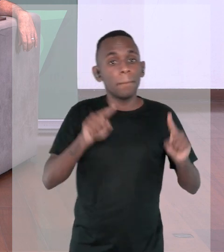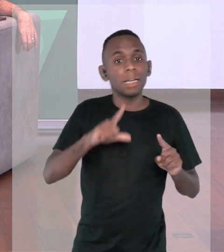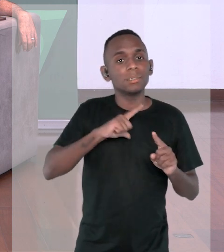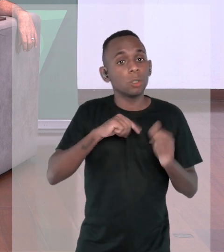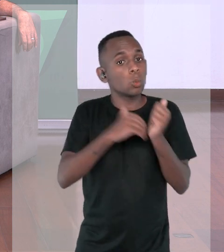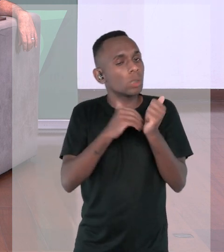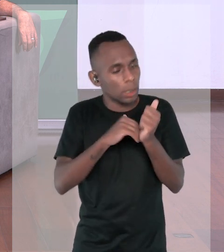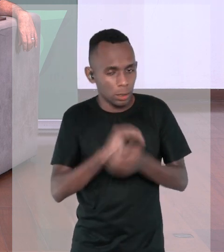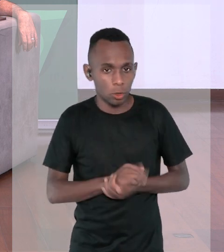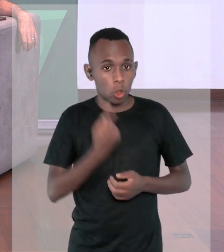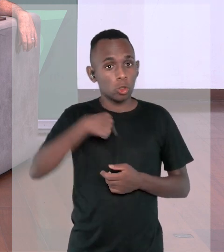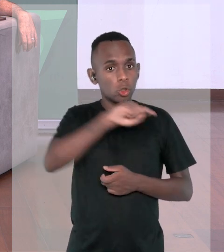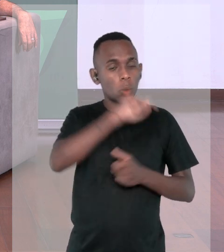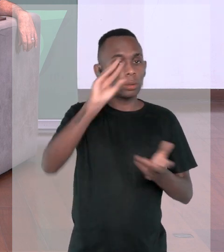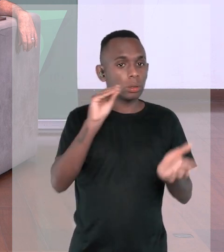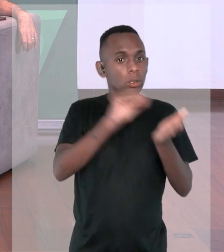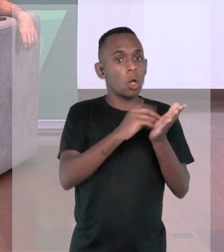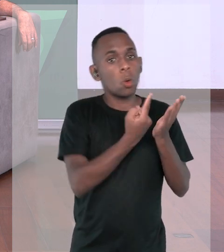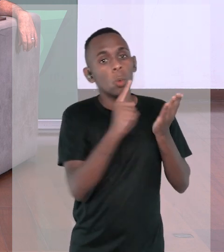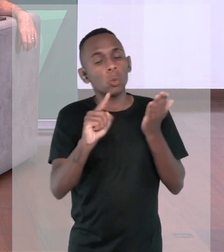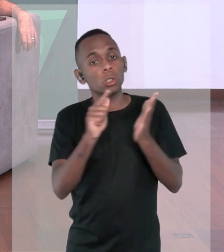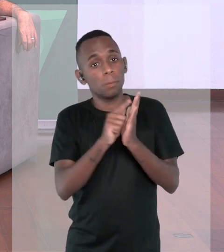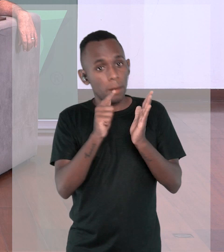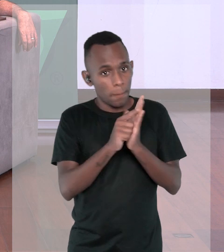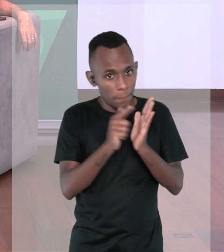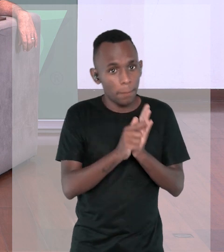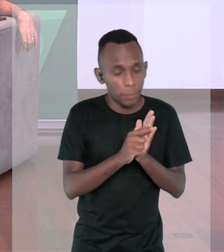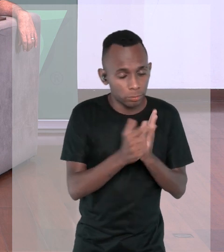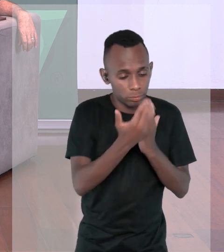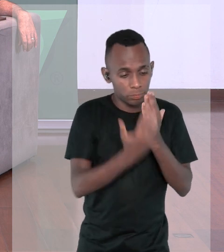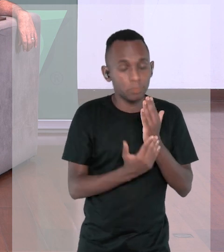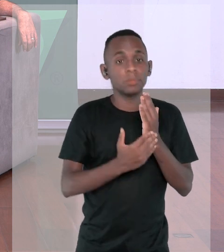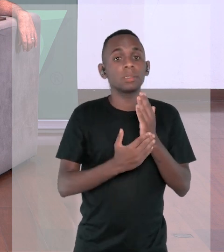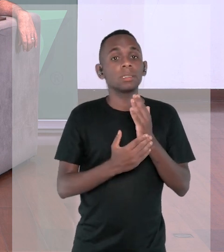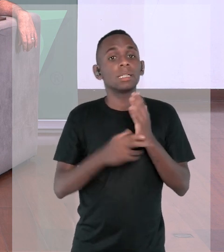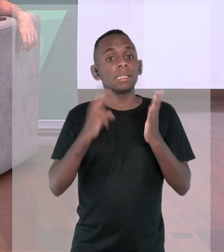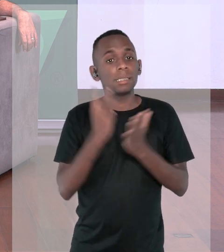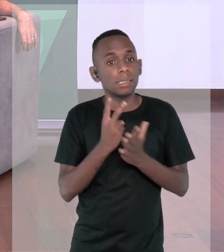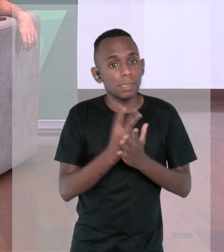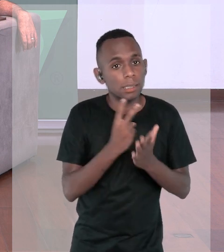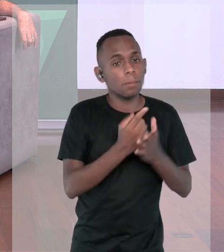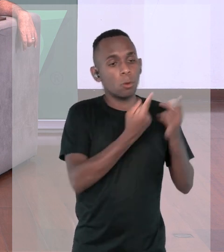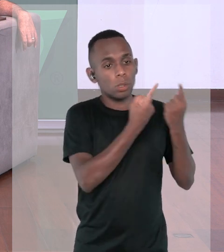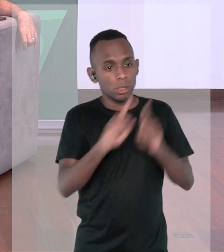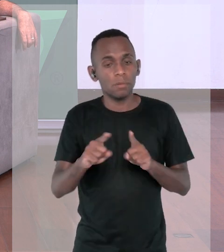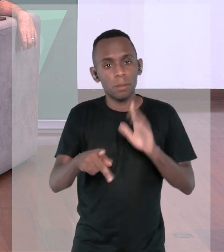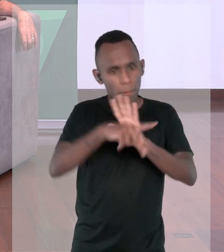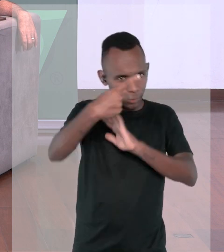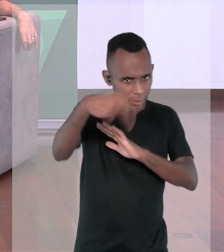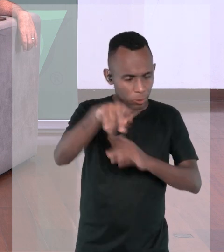um segredinho. Nós vamos botar na última página, na contracapa, sempre um adversário seu. Lembra,